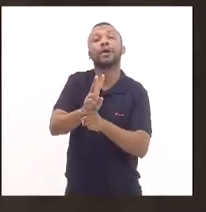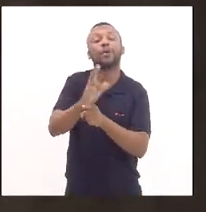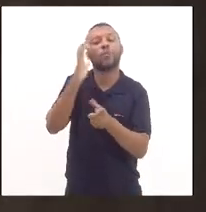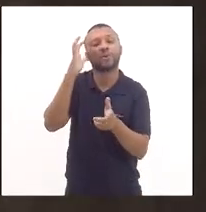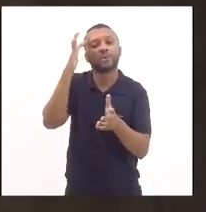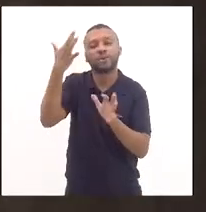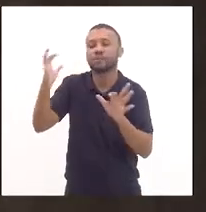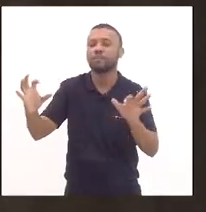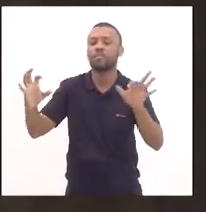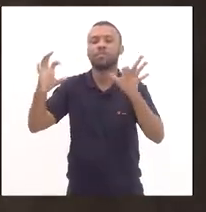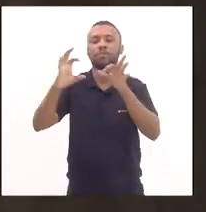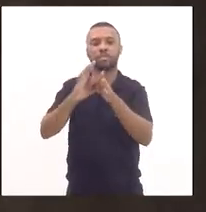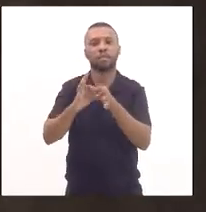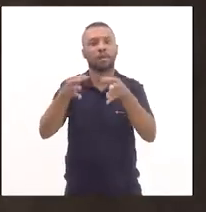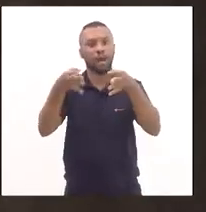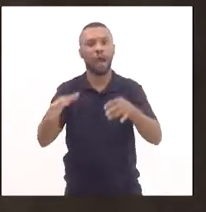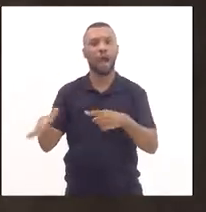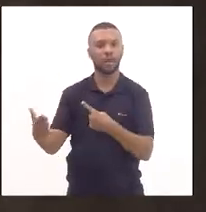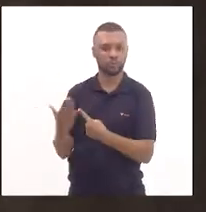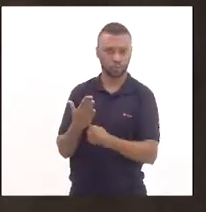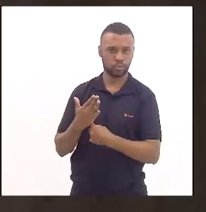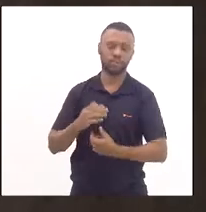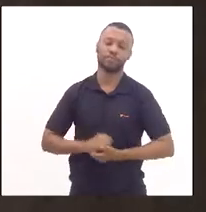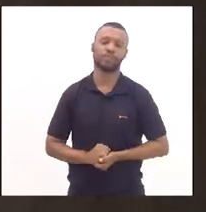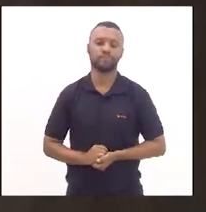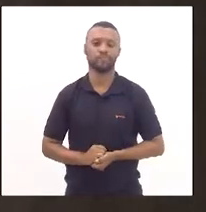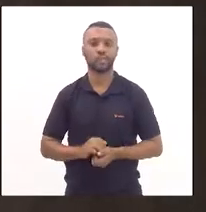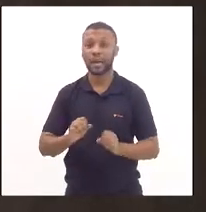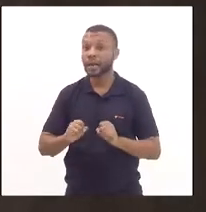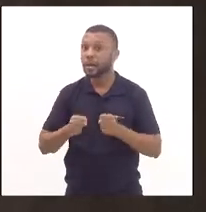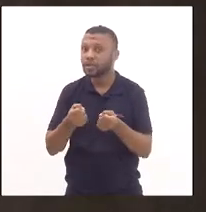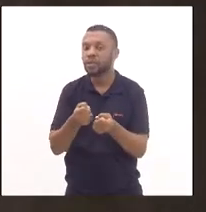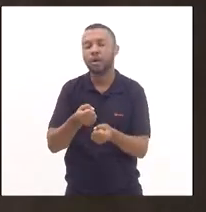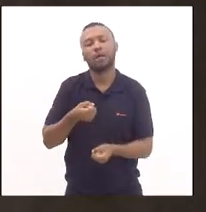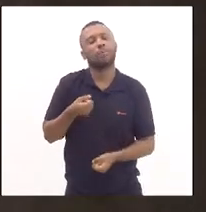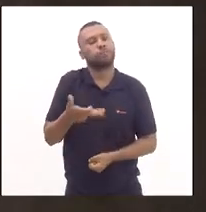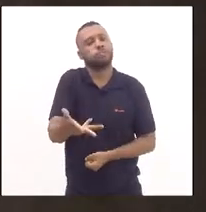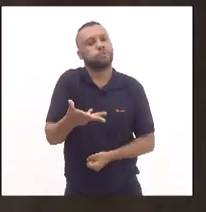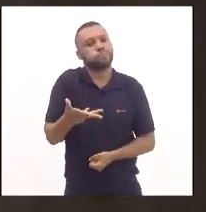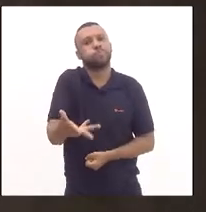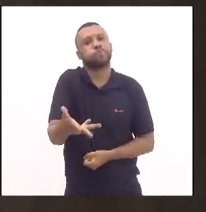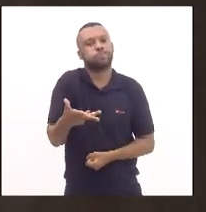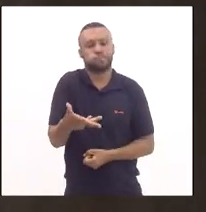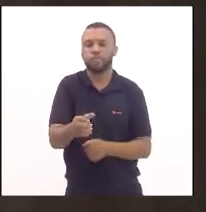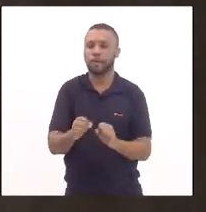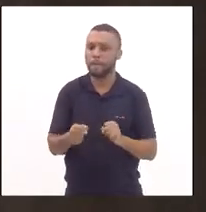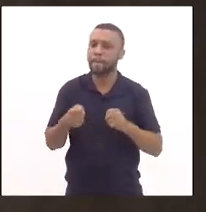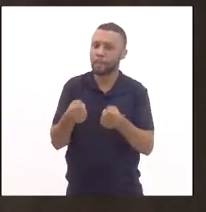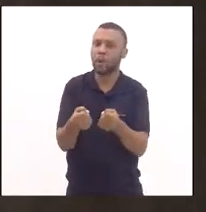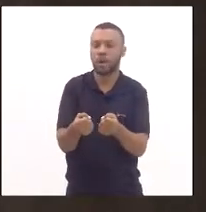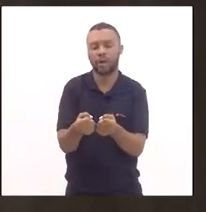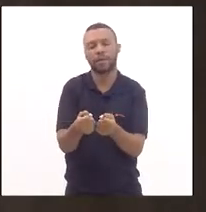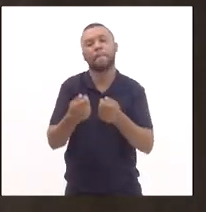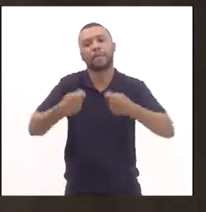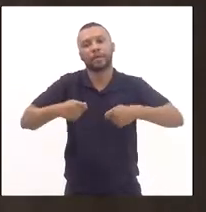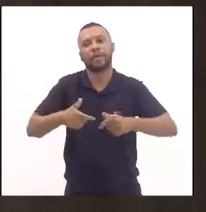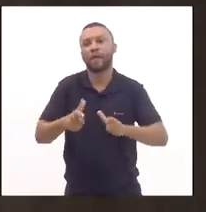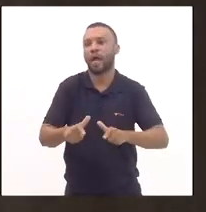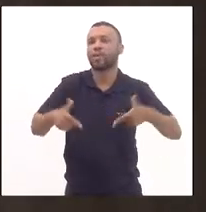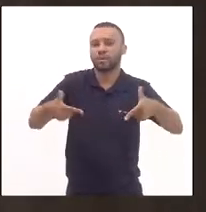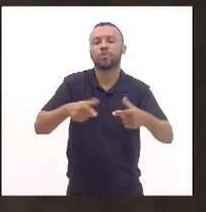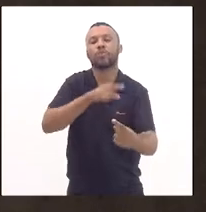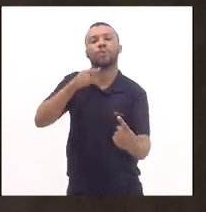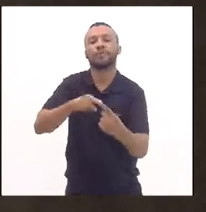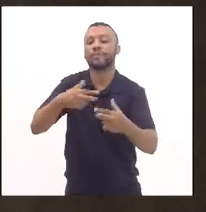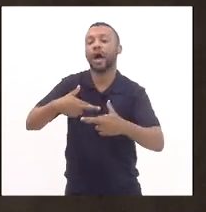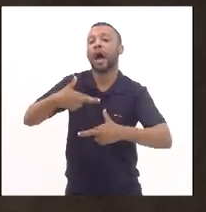situações, garantindo a agilidade necessária para a